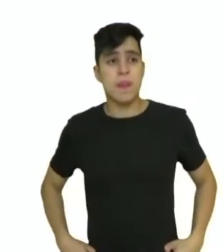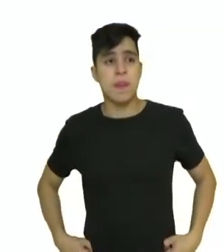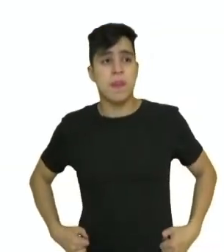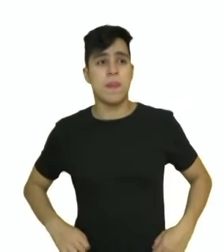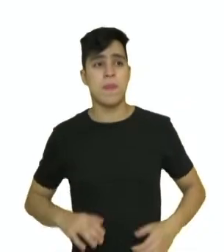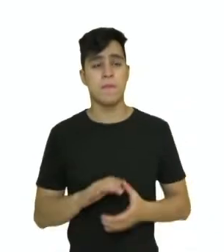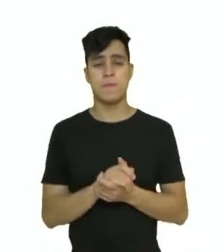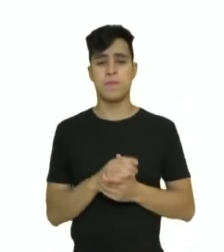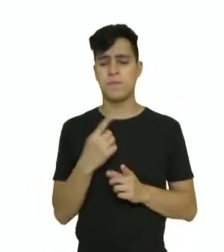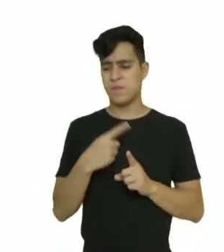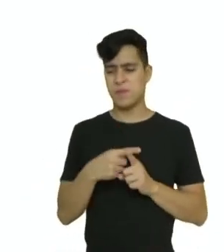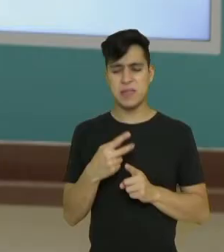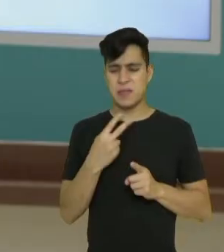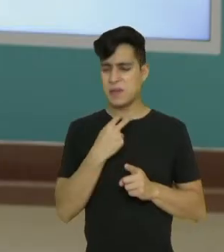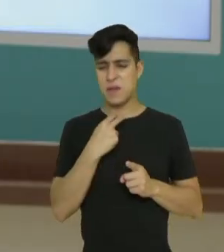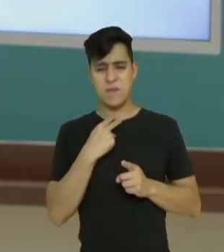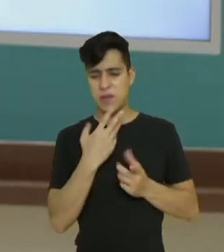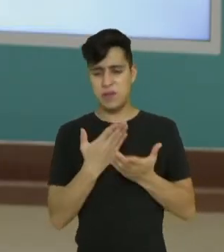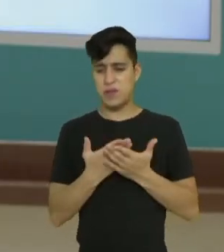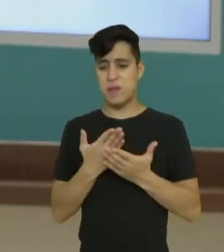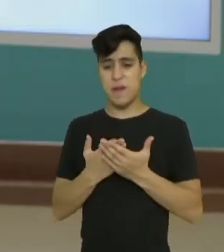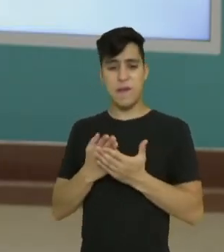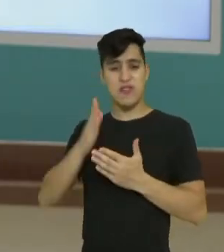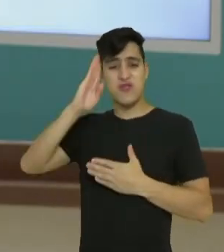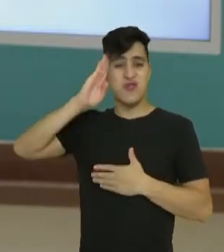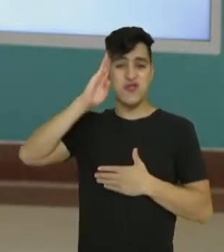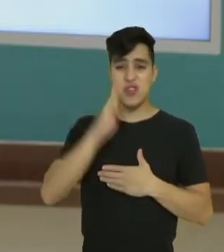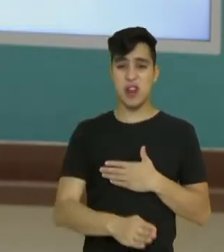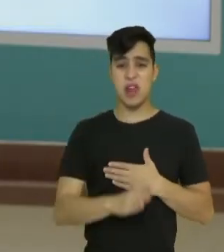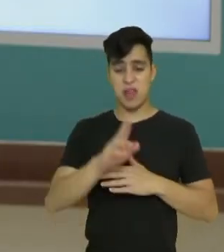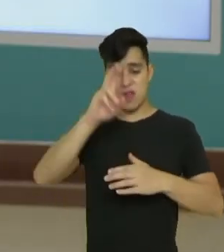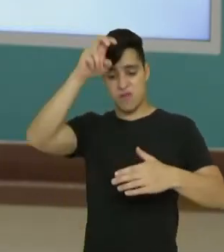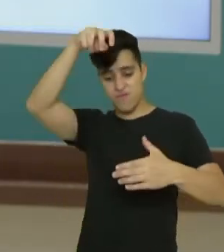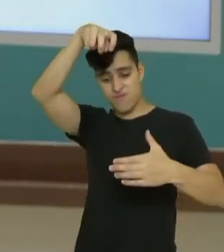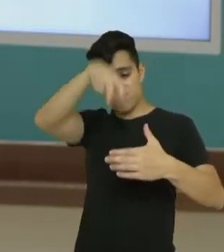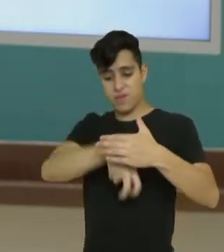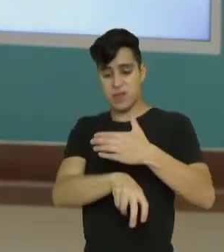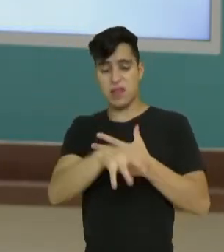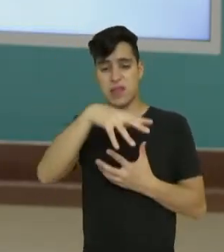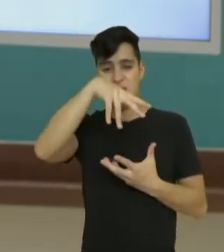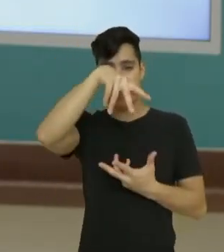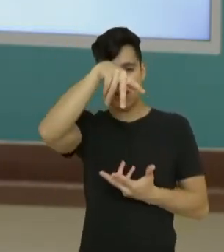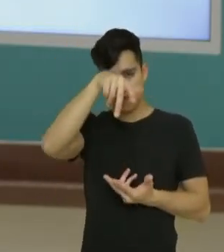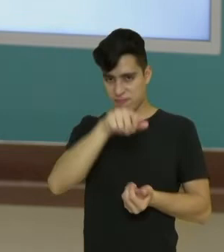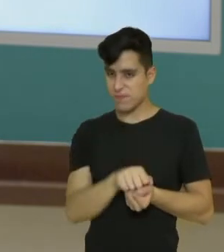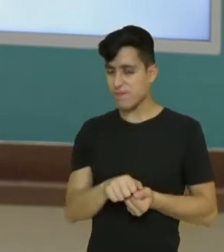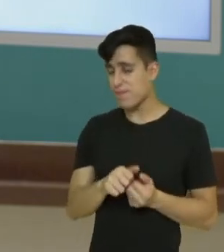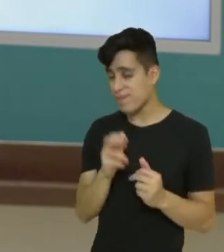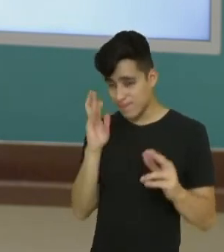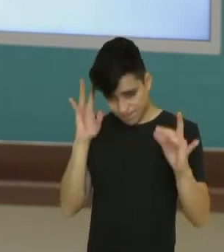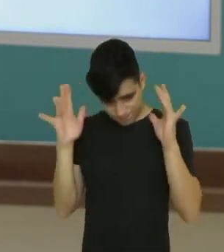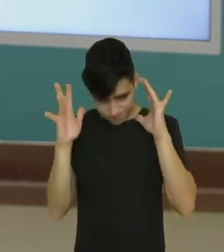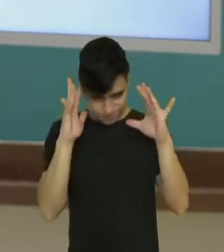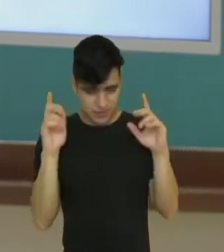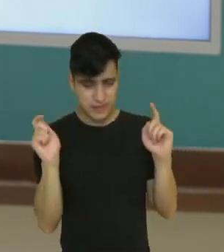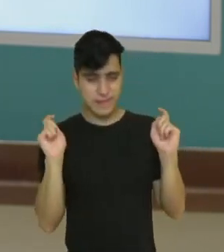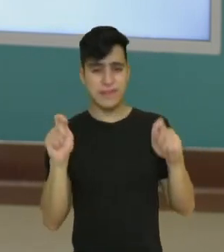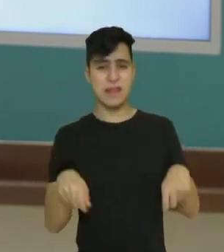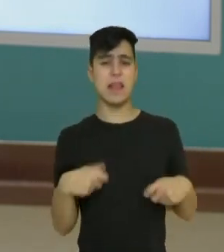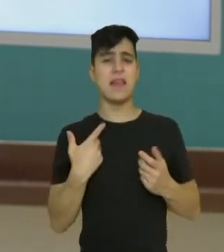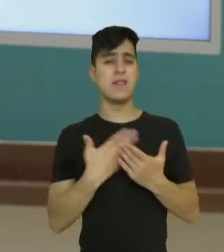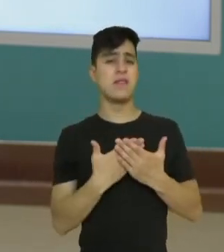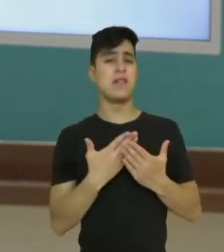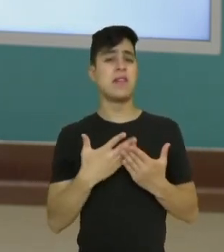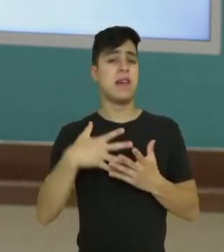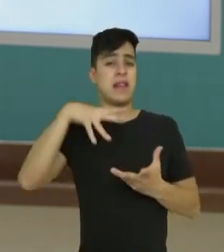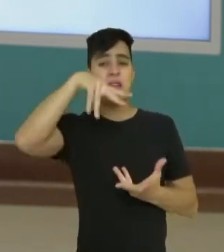não é possível estudar diretamente o interior da Terra? Pense, a gente pode estudar a Terra, mas